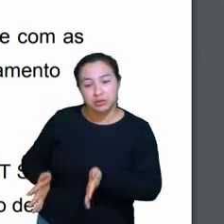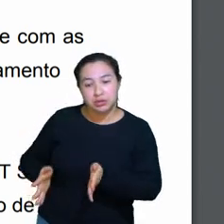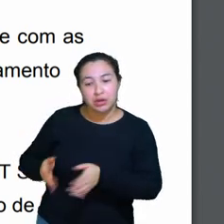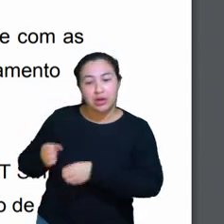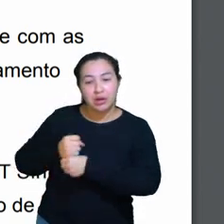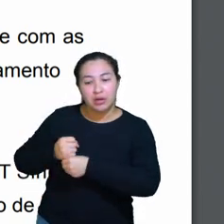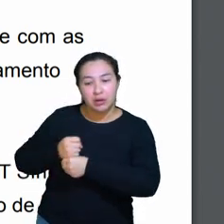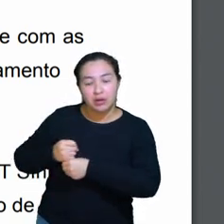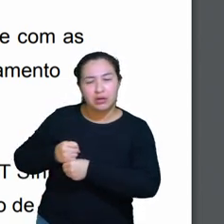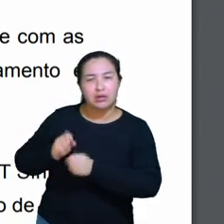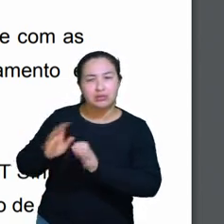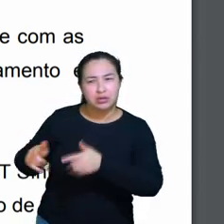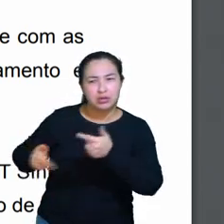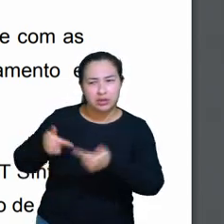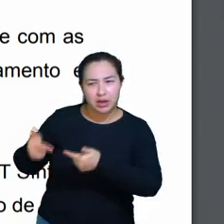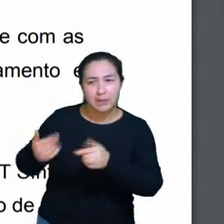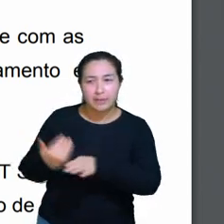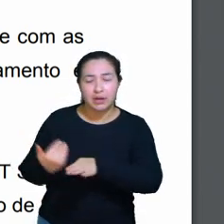dos professores